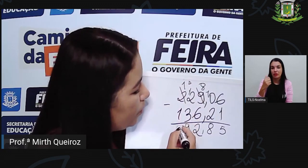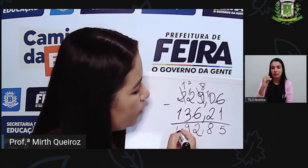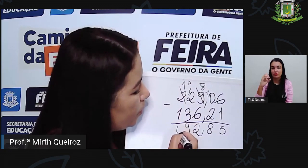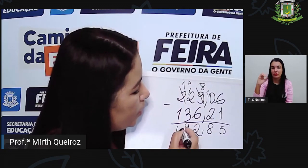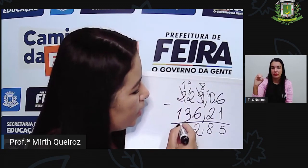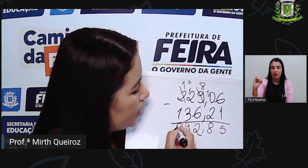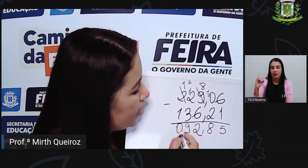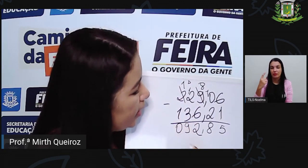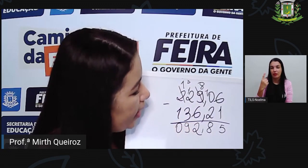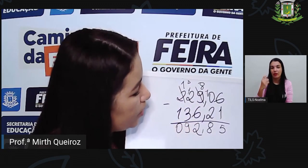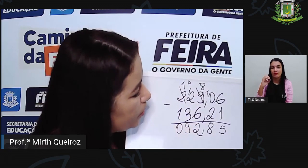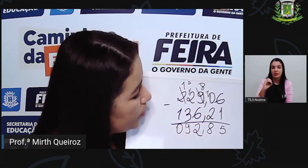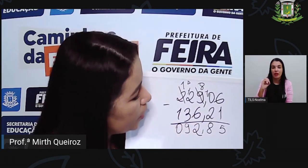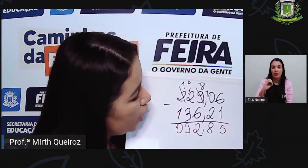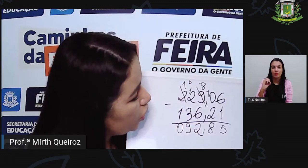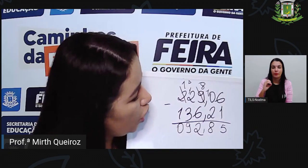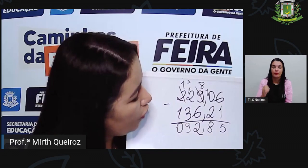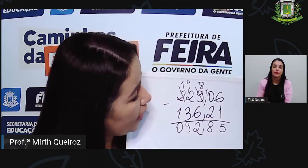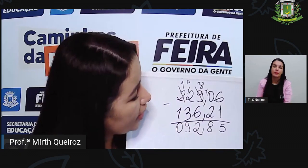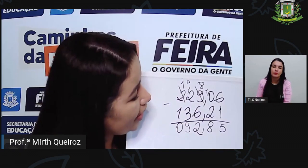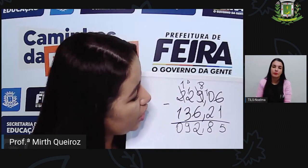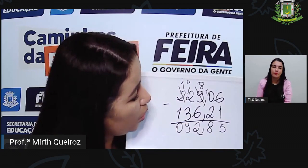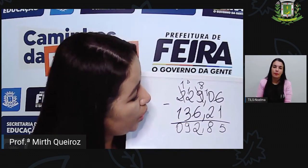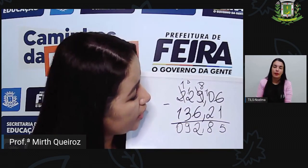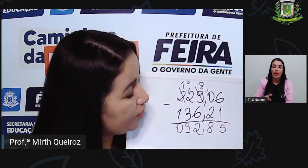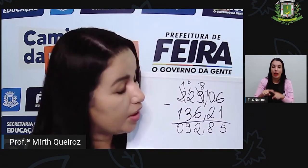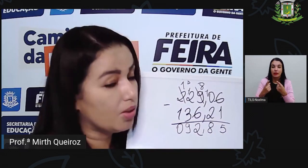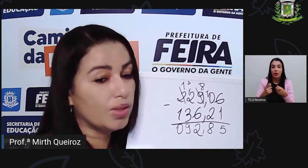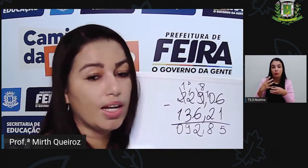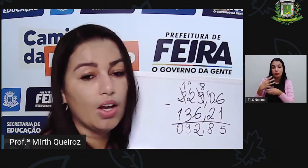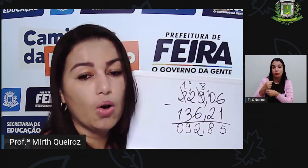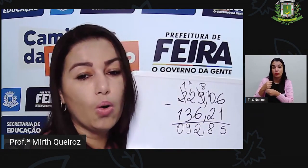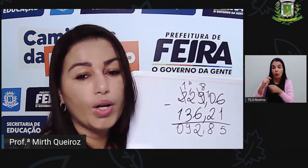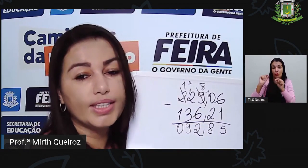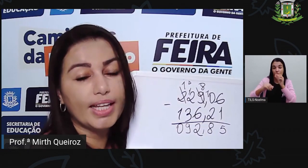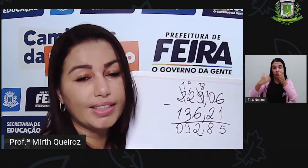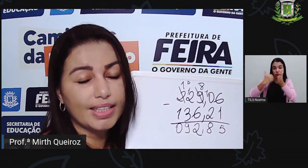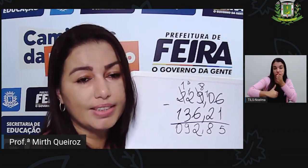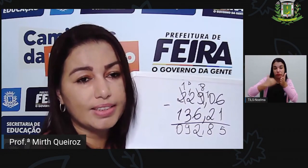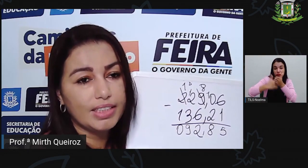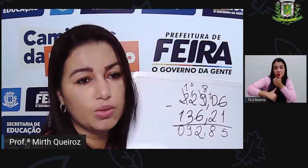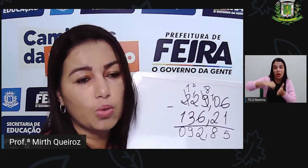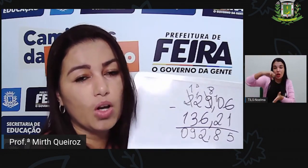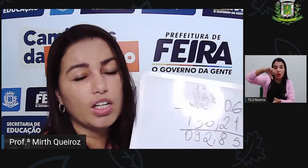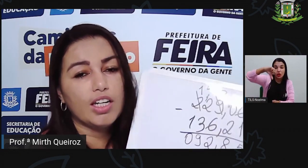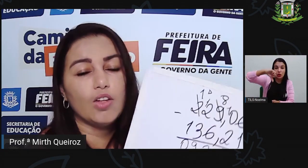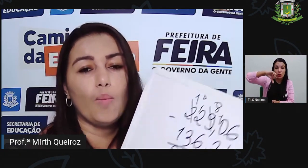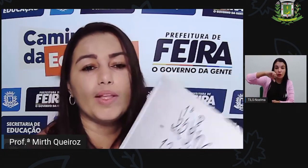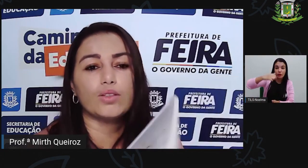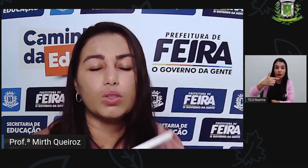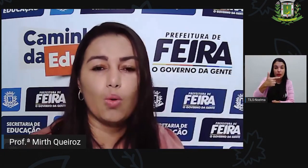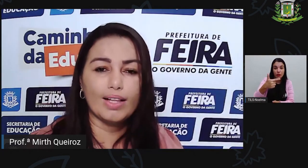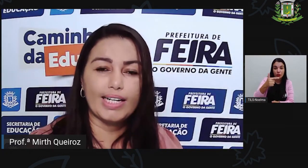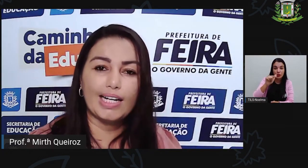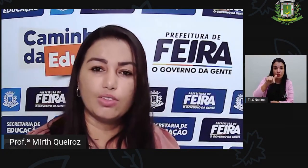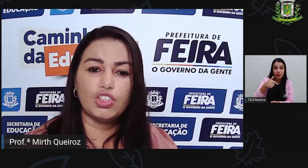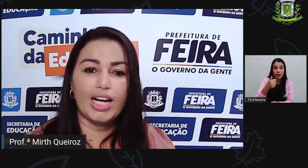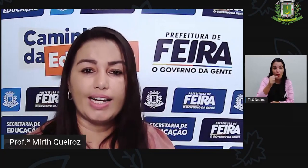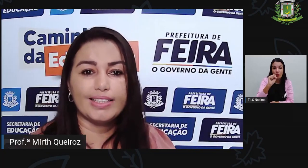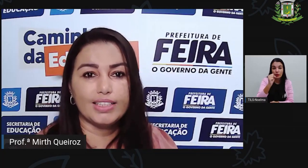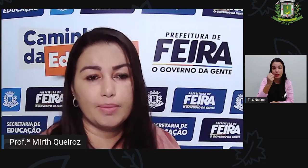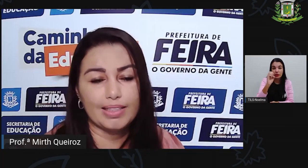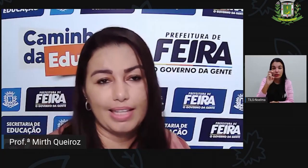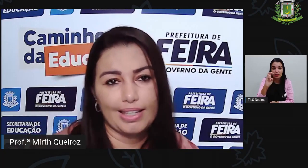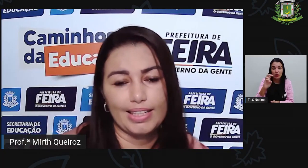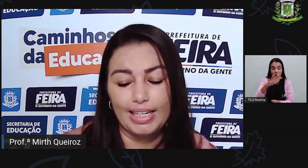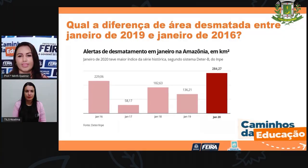0. 92,85 km² de